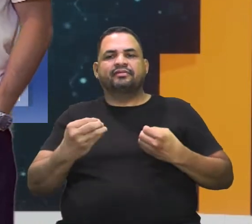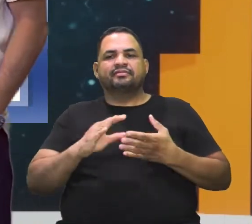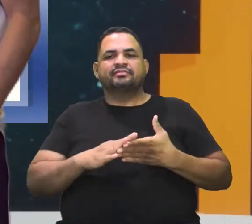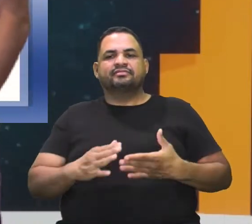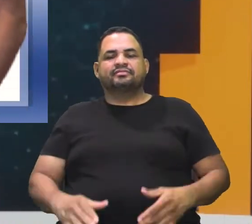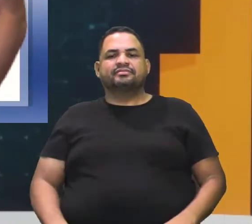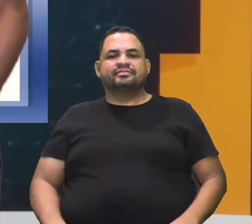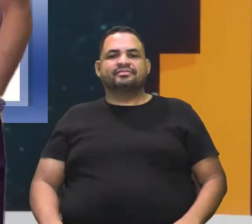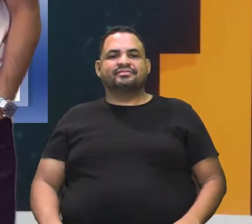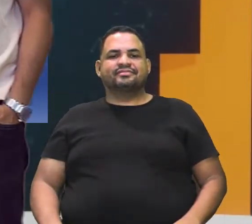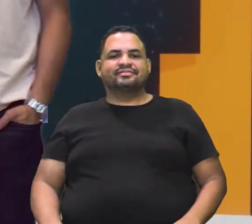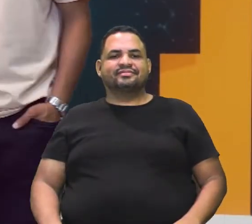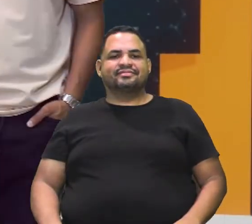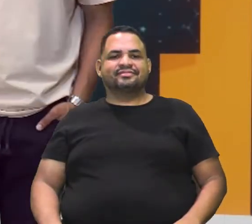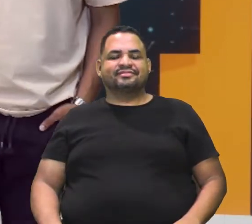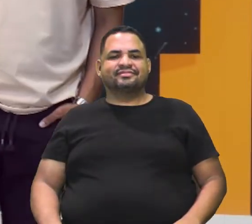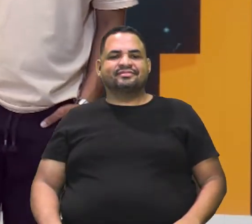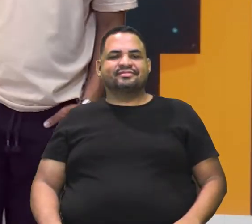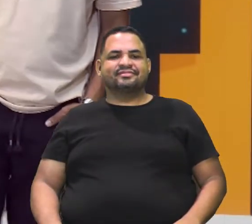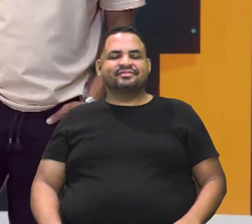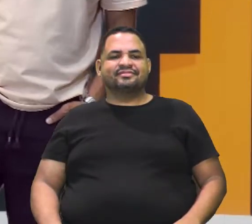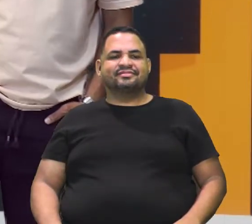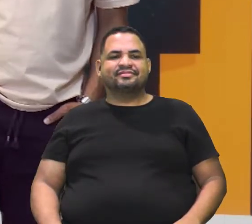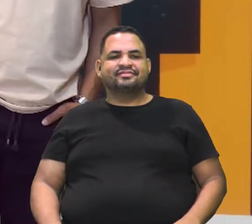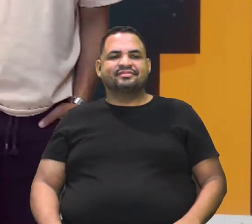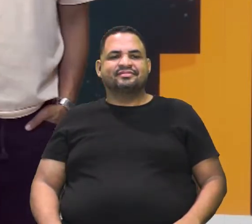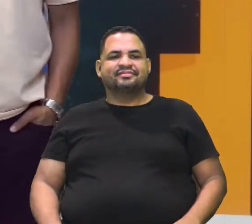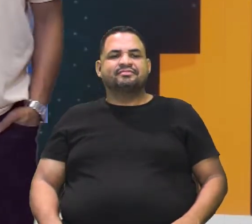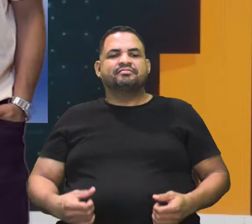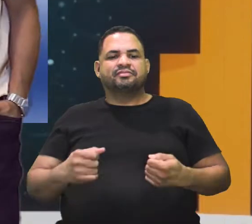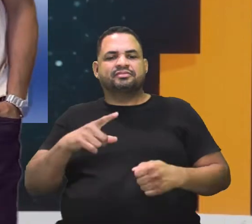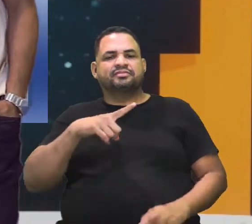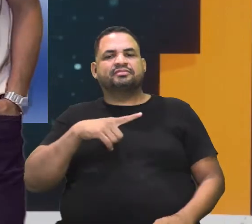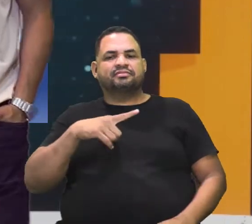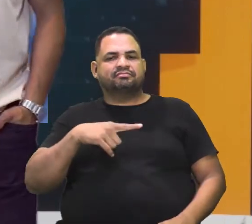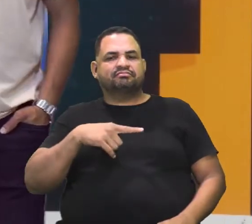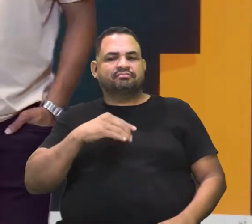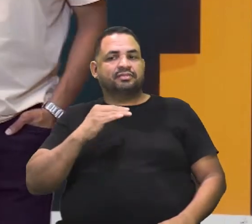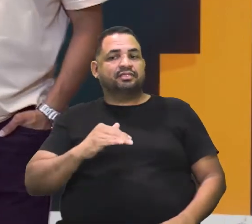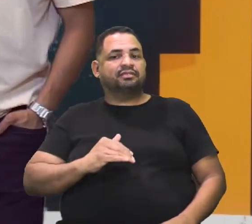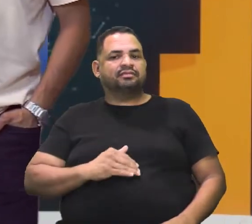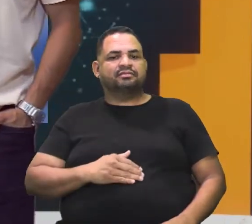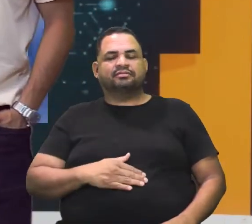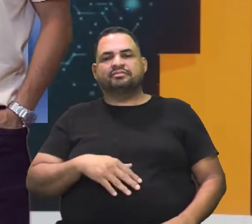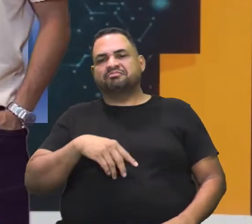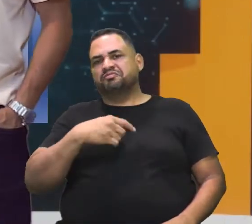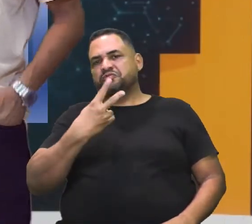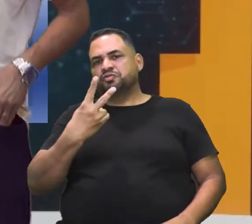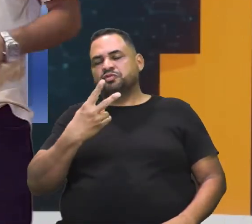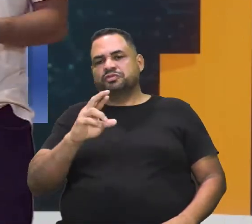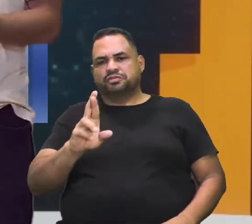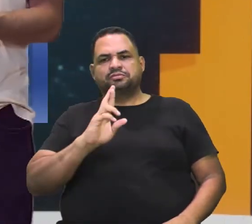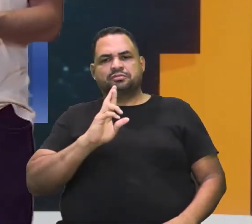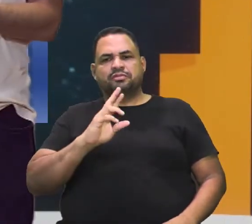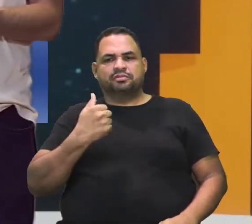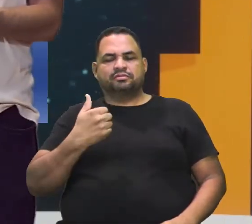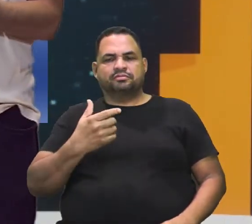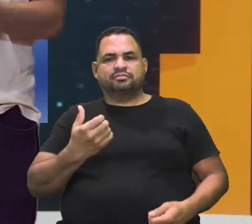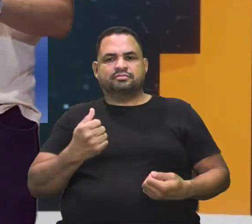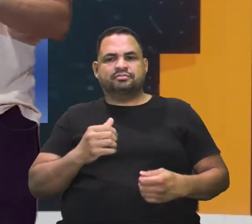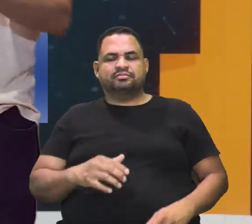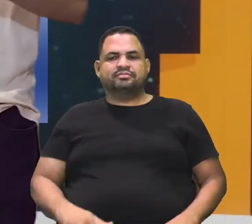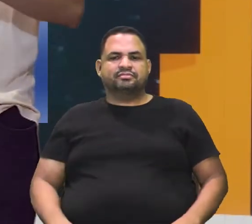que sobrar que ele pertence. É verdade. Pode ter mais de uma resposta? Pode, porque Pode isso, Arnaldo. nós vimos que